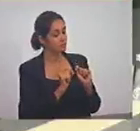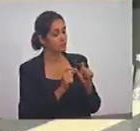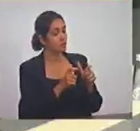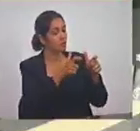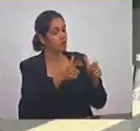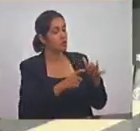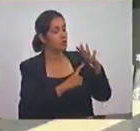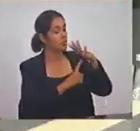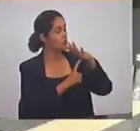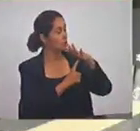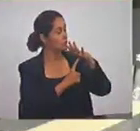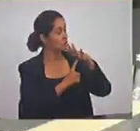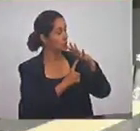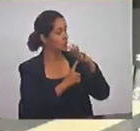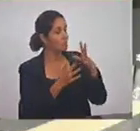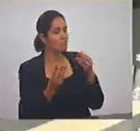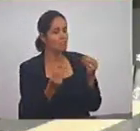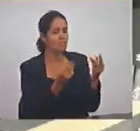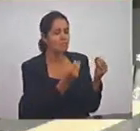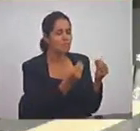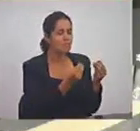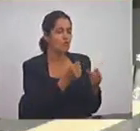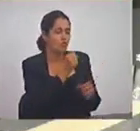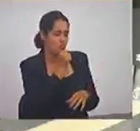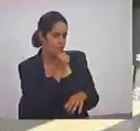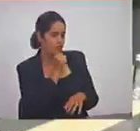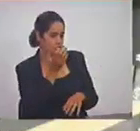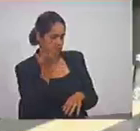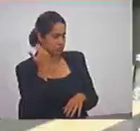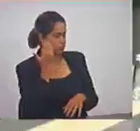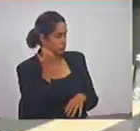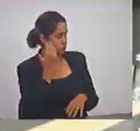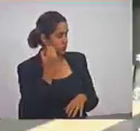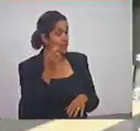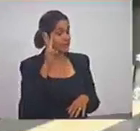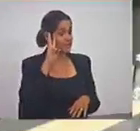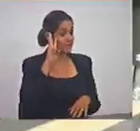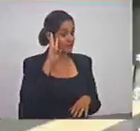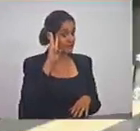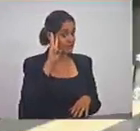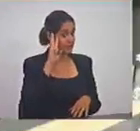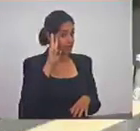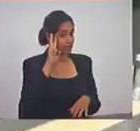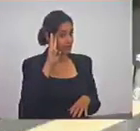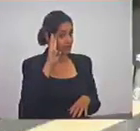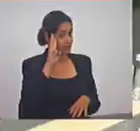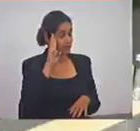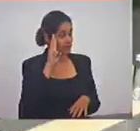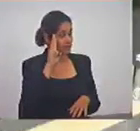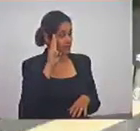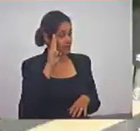como a Santa Luzia Praça é uma praça muito antiga, e principalmente agora de terça-feira que recebe feira,